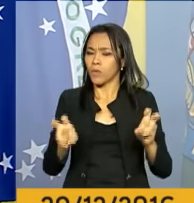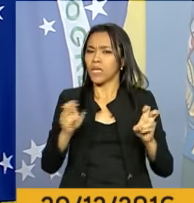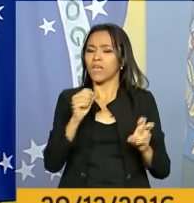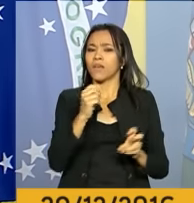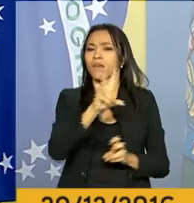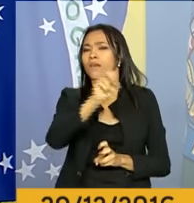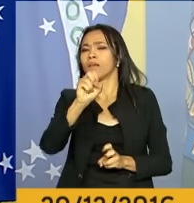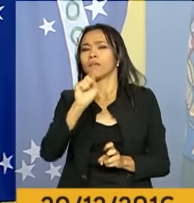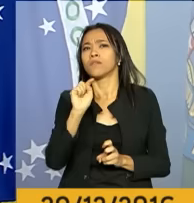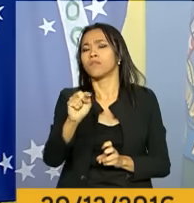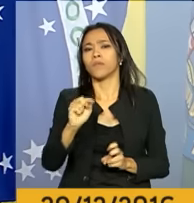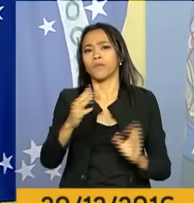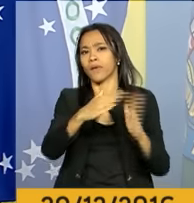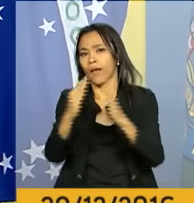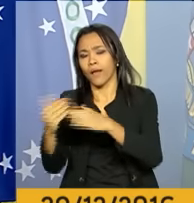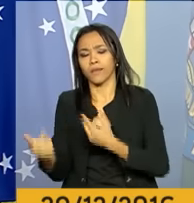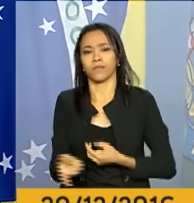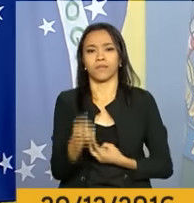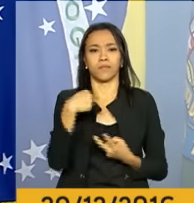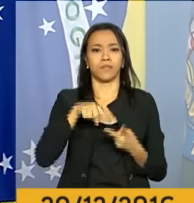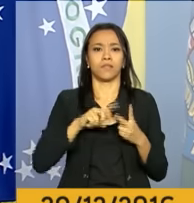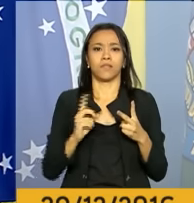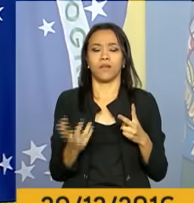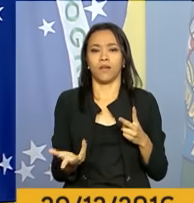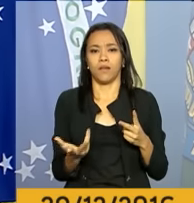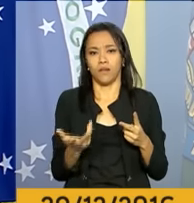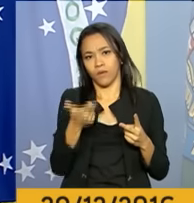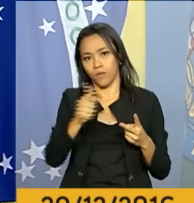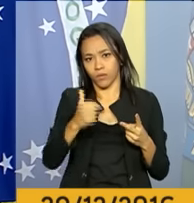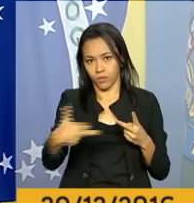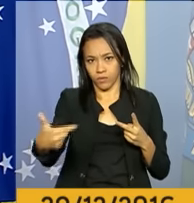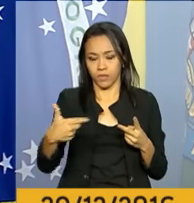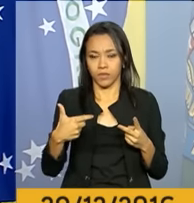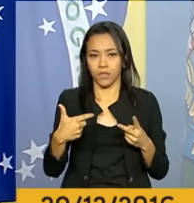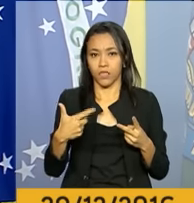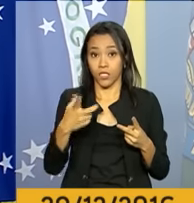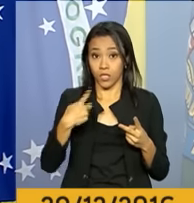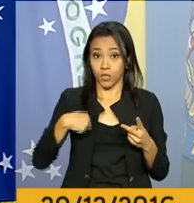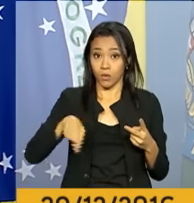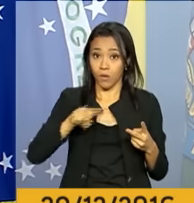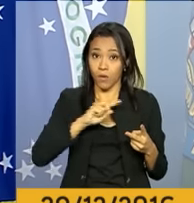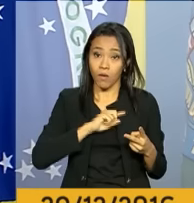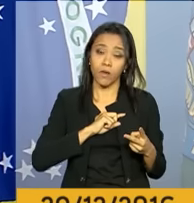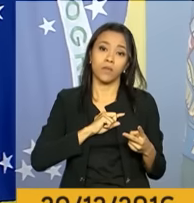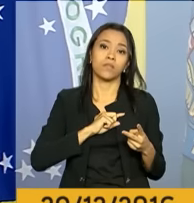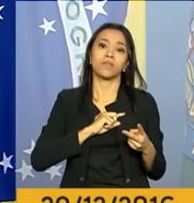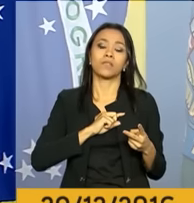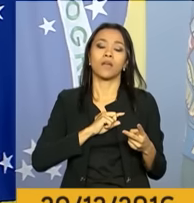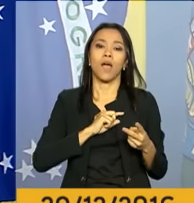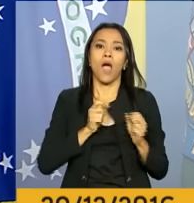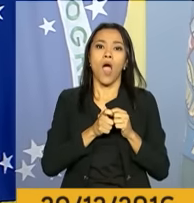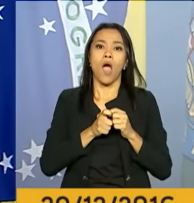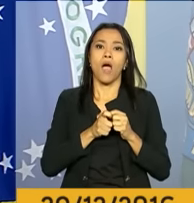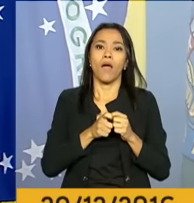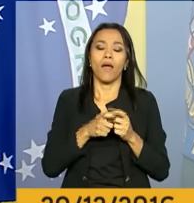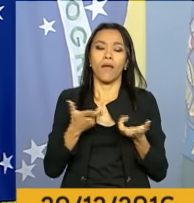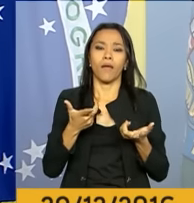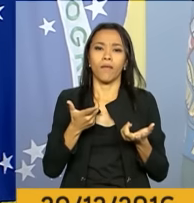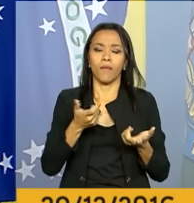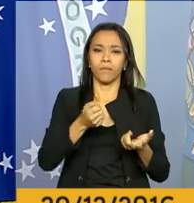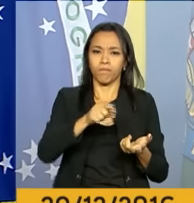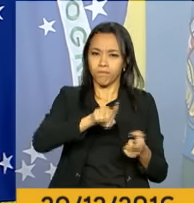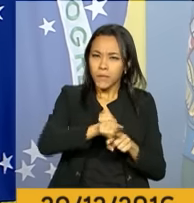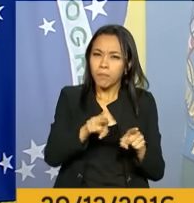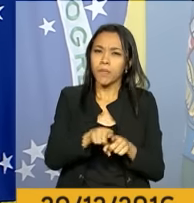falo por exemplo acrescentando mais um dado que nós ampliamos o financiamento imobiliário